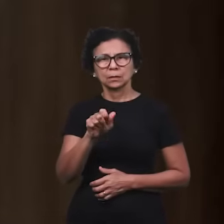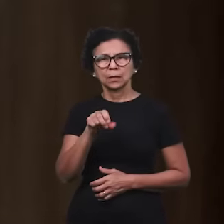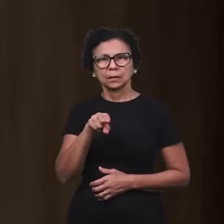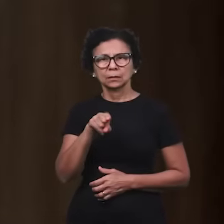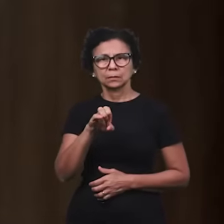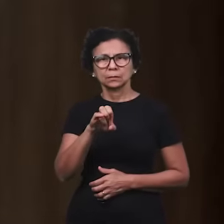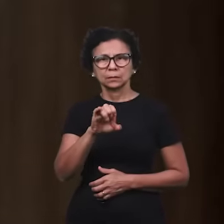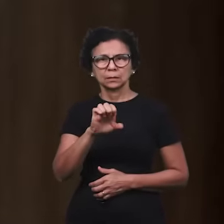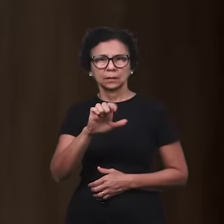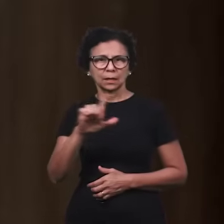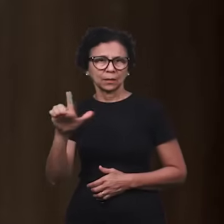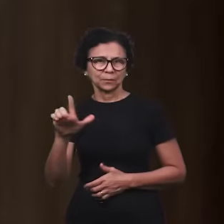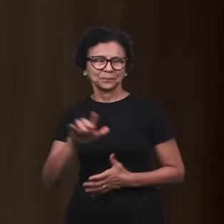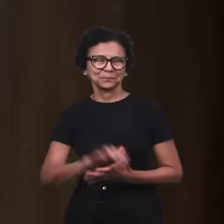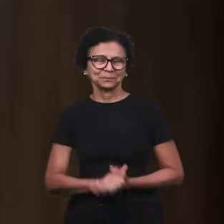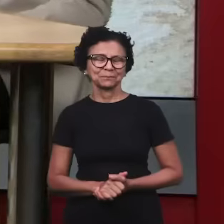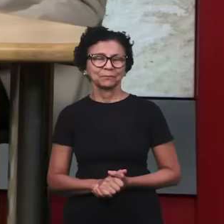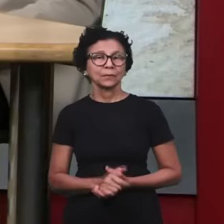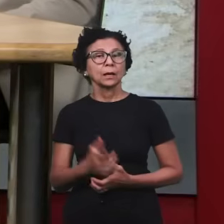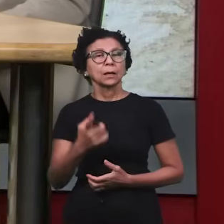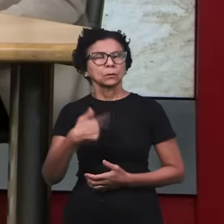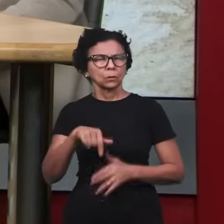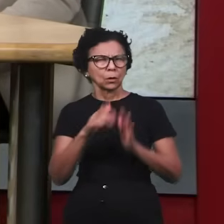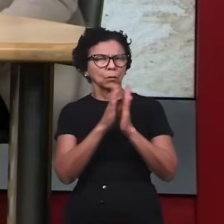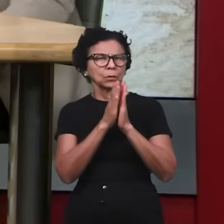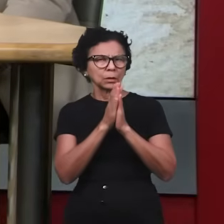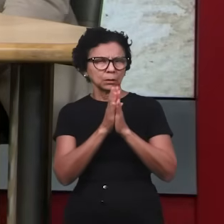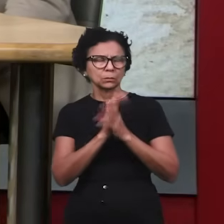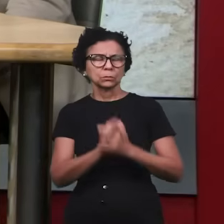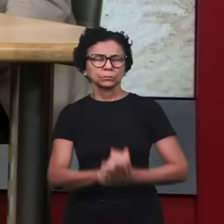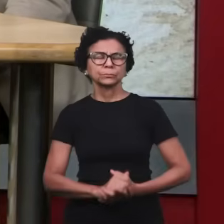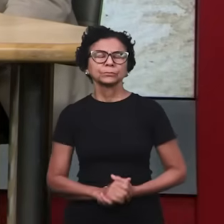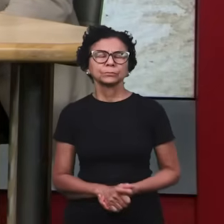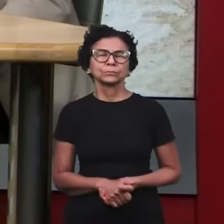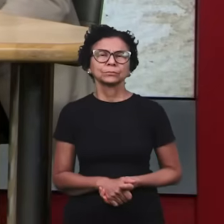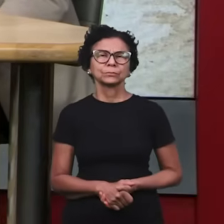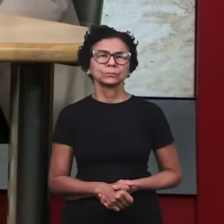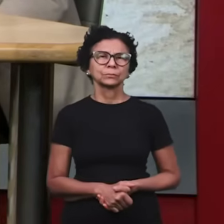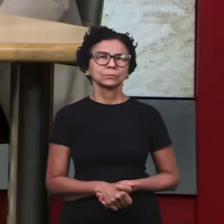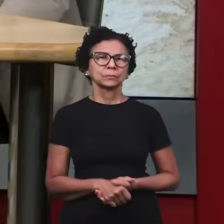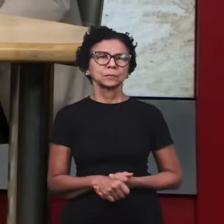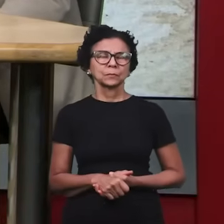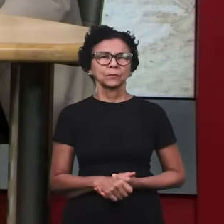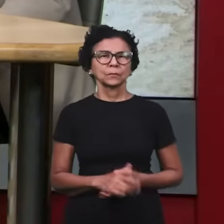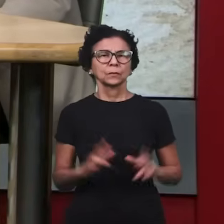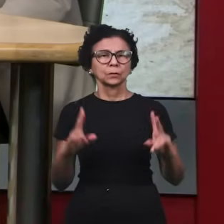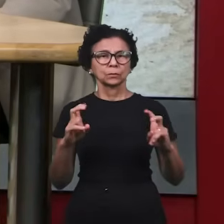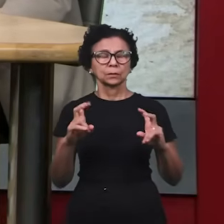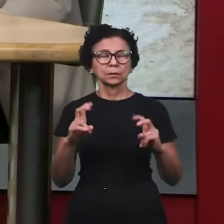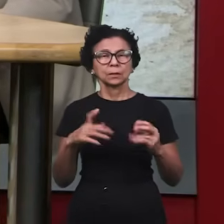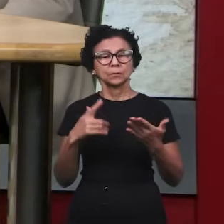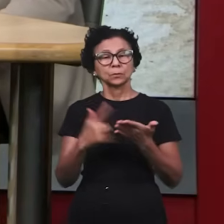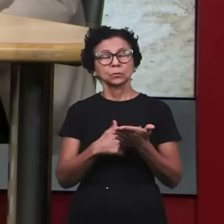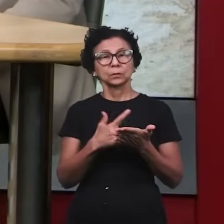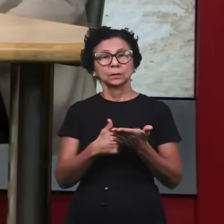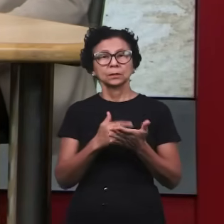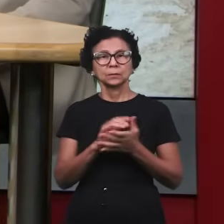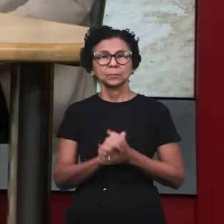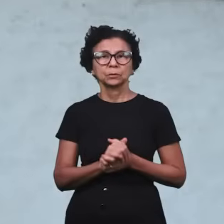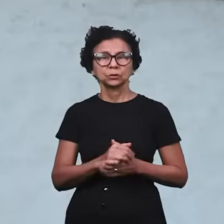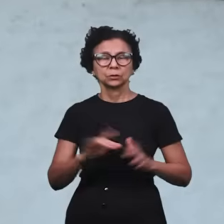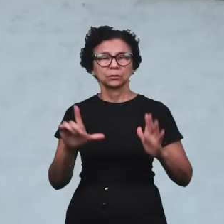conte com as nossas orações. Guilherme, vamos ao texto de hoje. Vamos ao texto do tema que está no livro